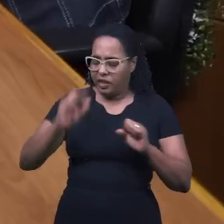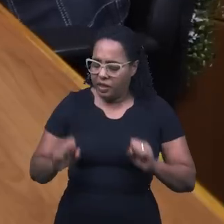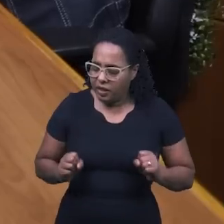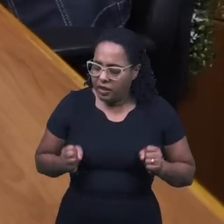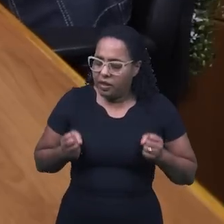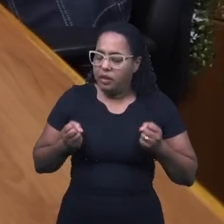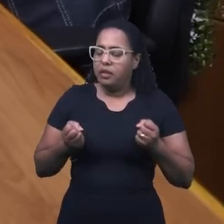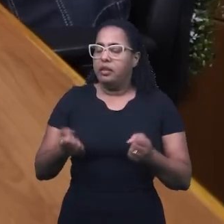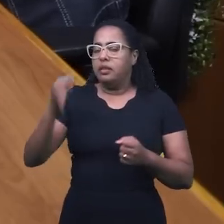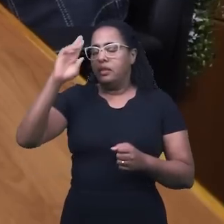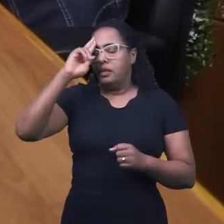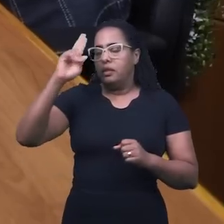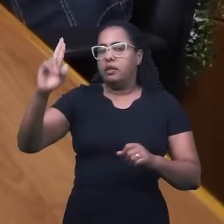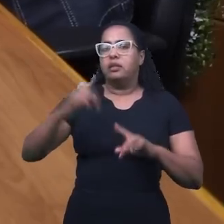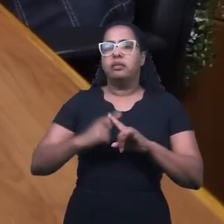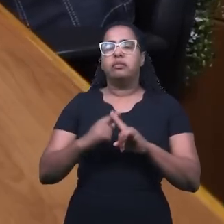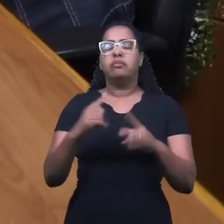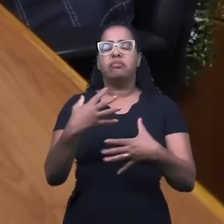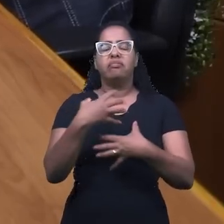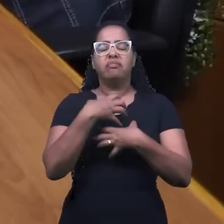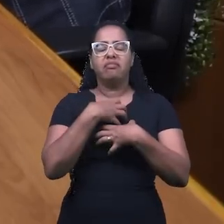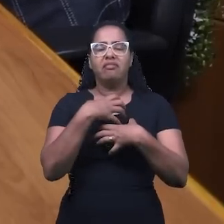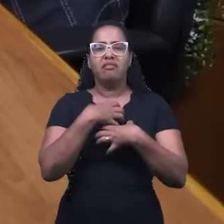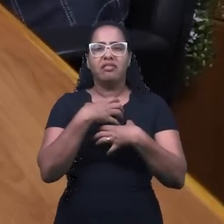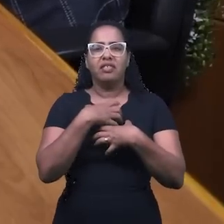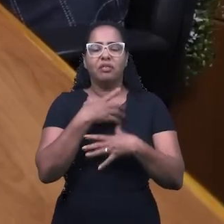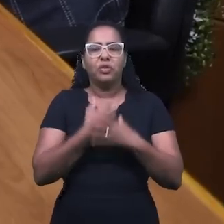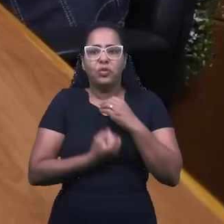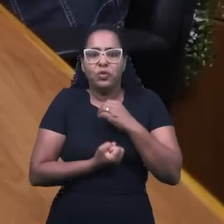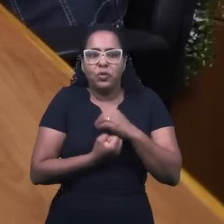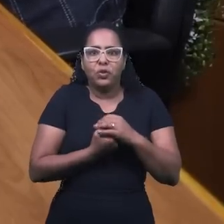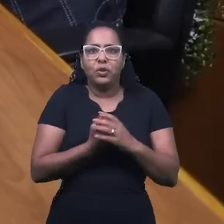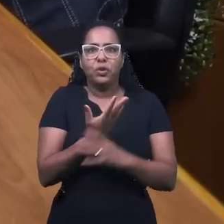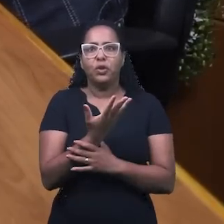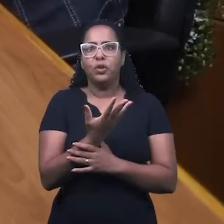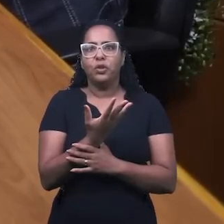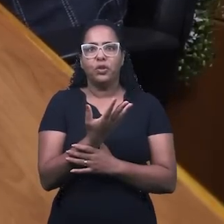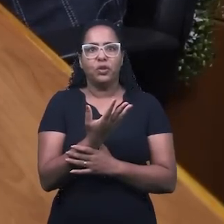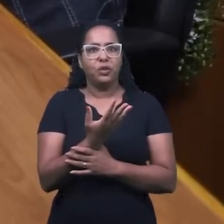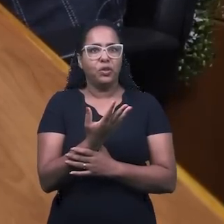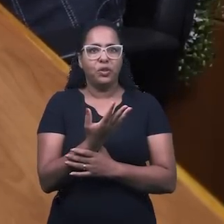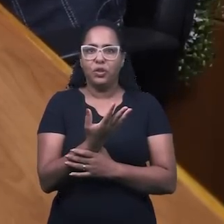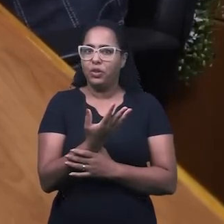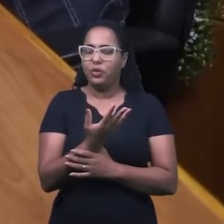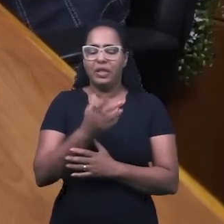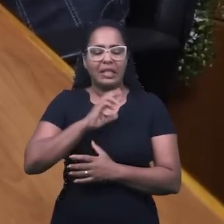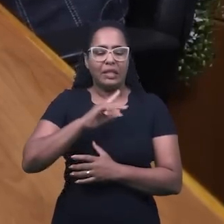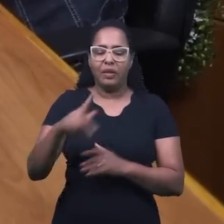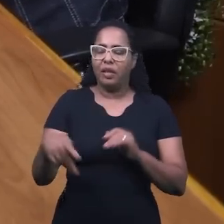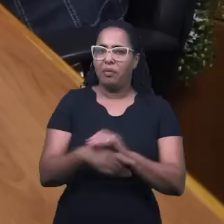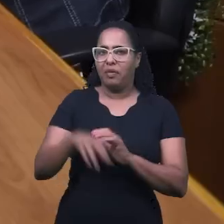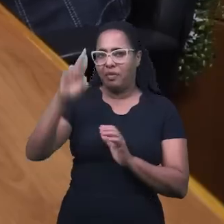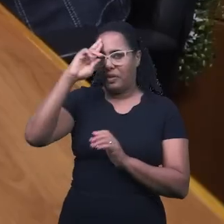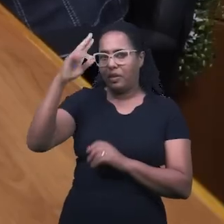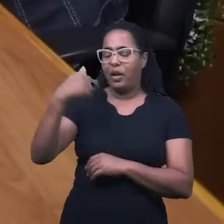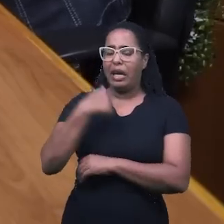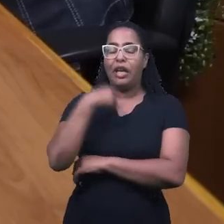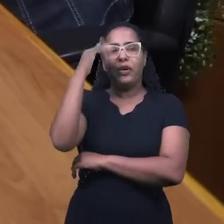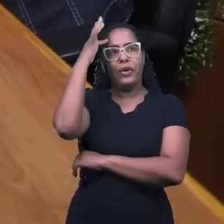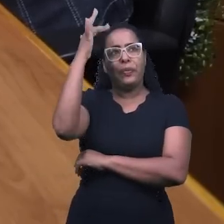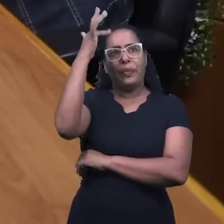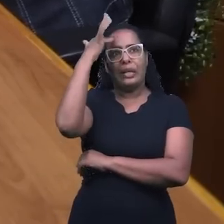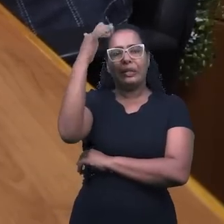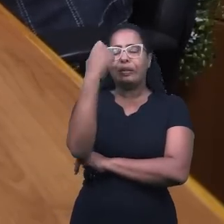ao Senhor, se dedicando ao Senhor, mas tinha esse sentimento. Nasceu esse sentimento que não era do Senhor. Não era de Deus